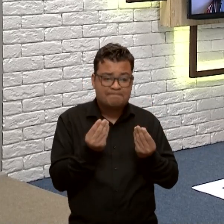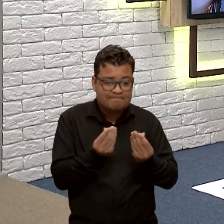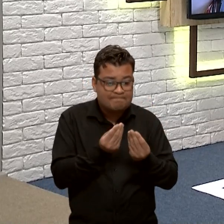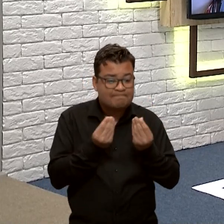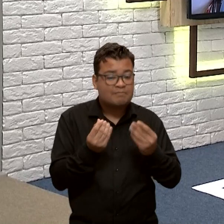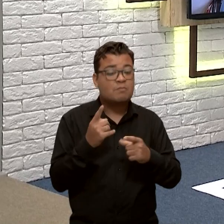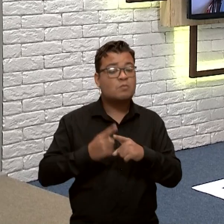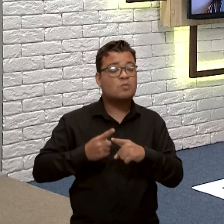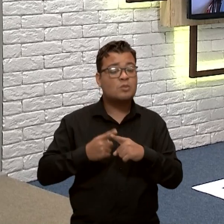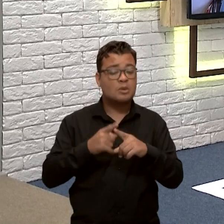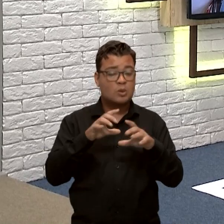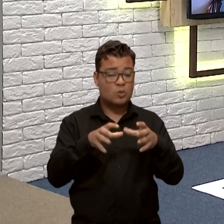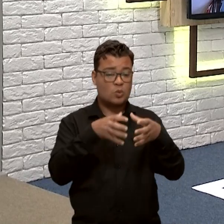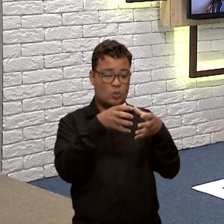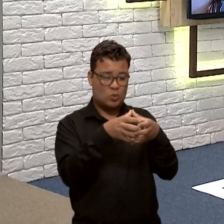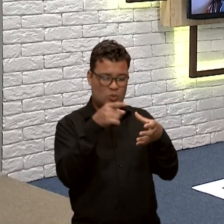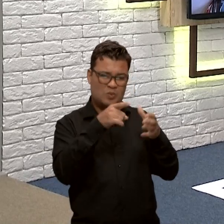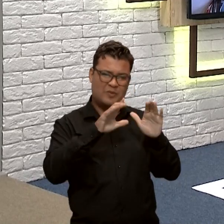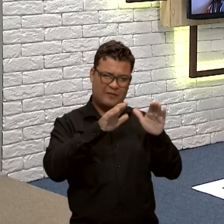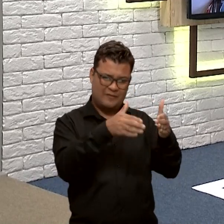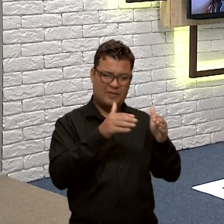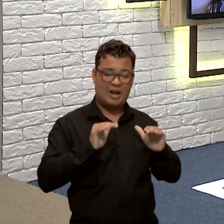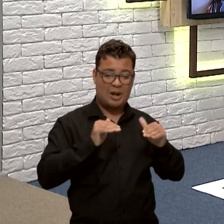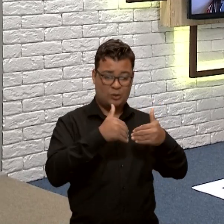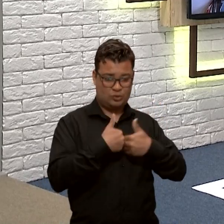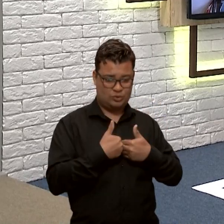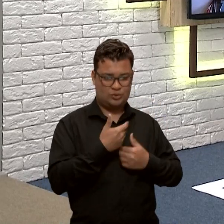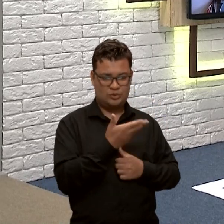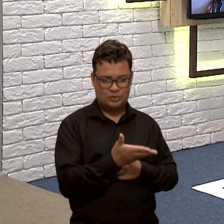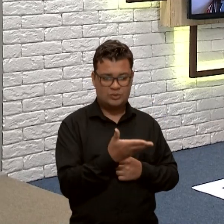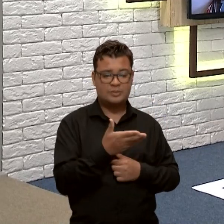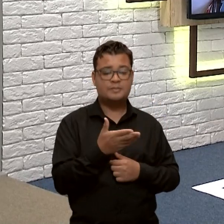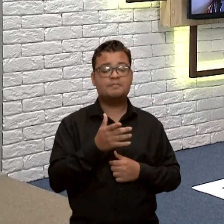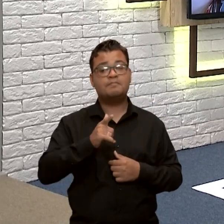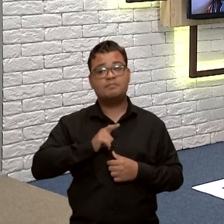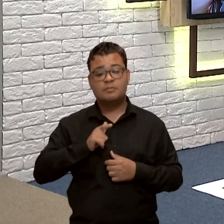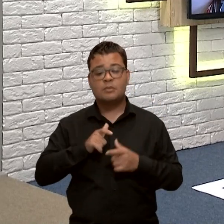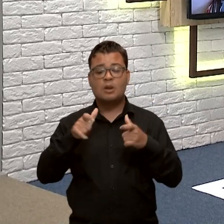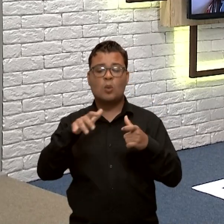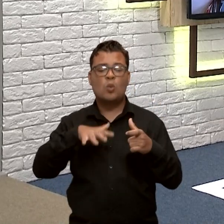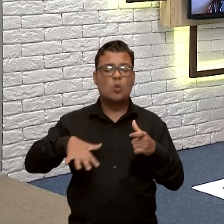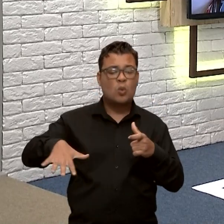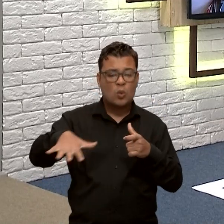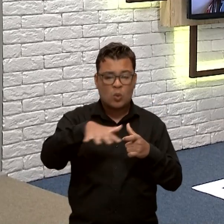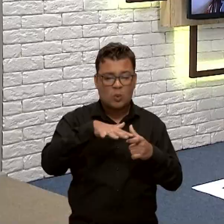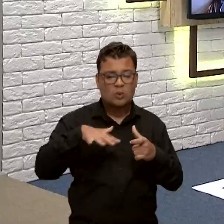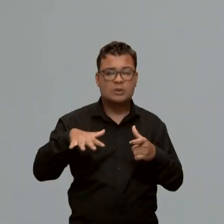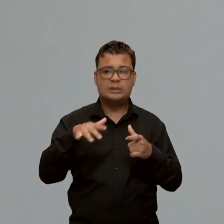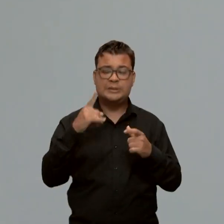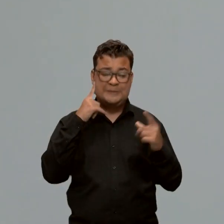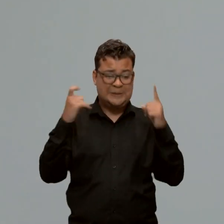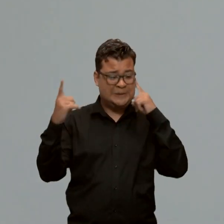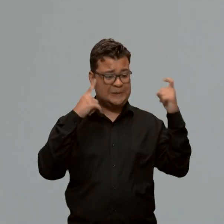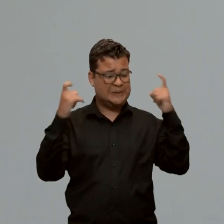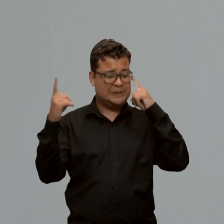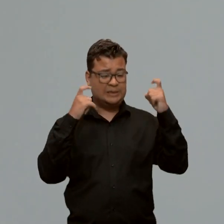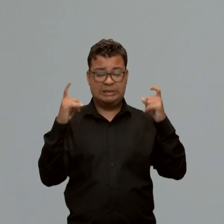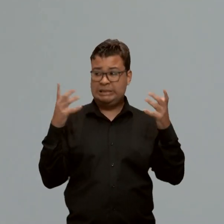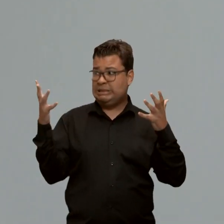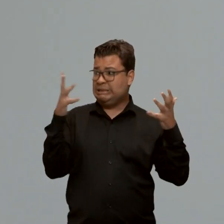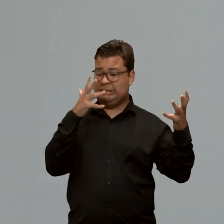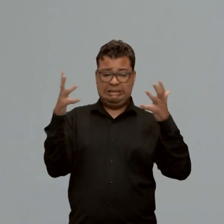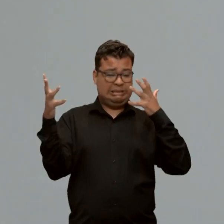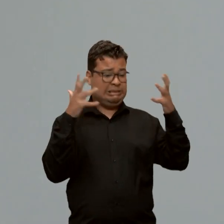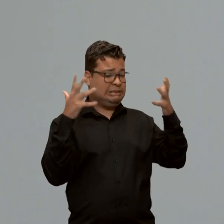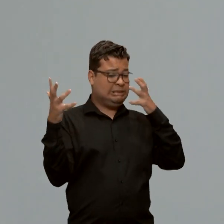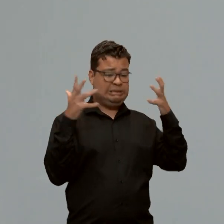grupo, e especificamente os autistas, quando eles estão expostos em um ambiente extremamente ruidoso, eles não sabem o que está acontecendo,